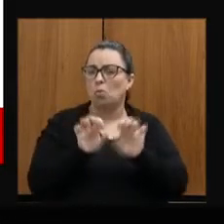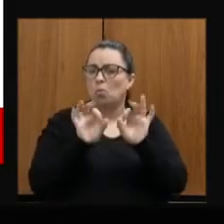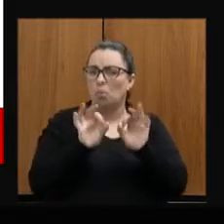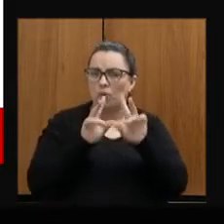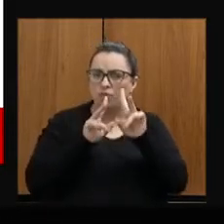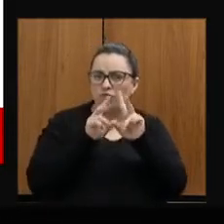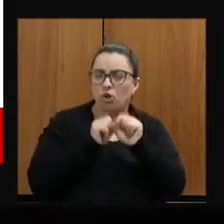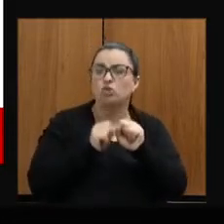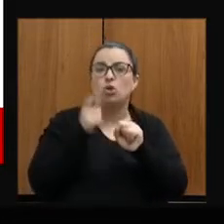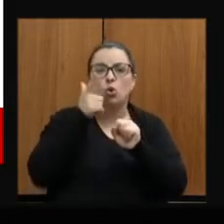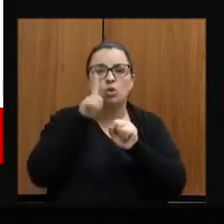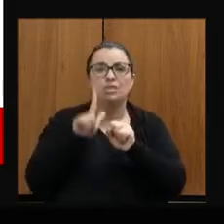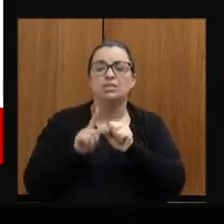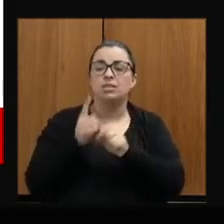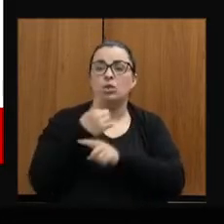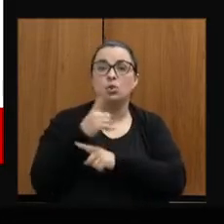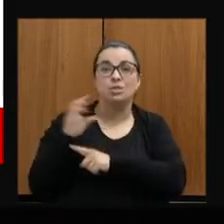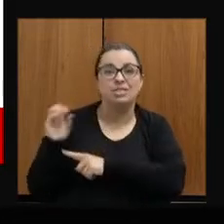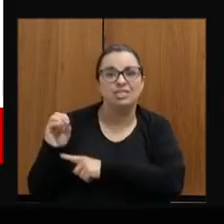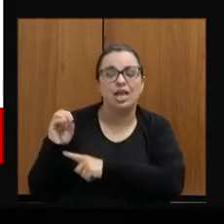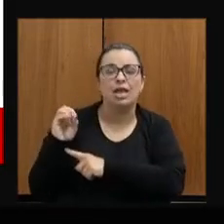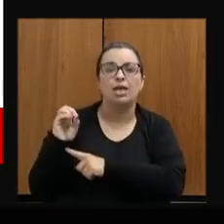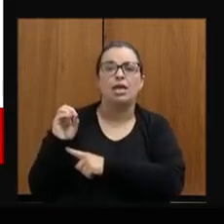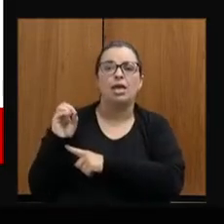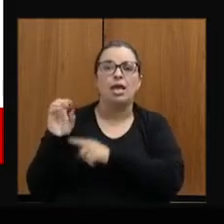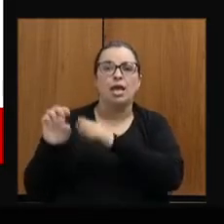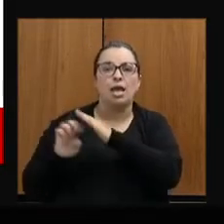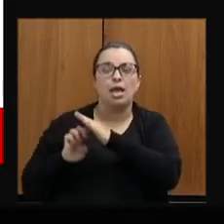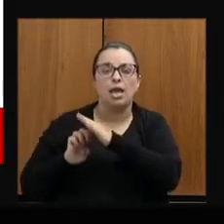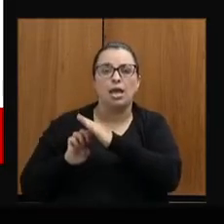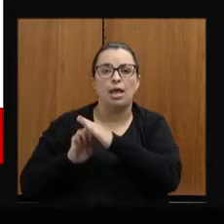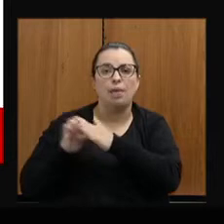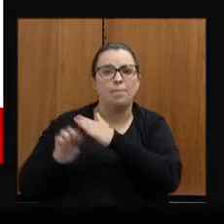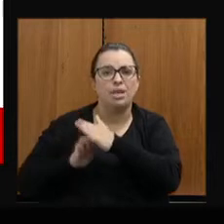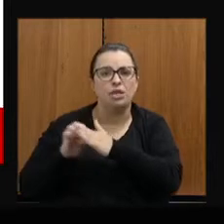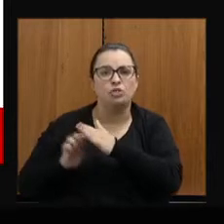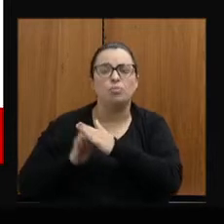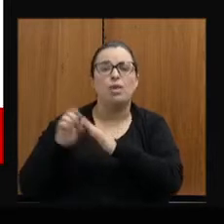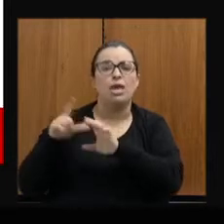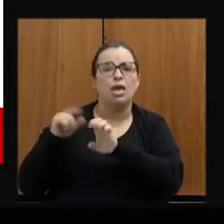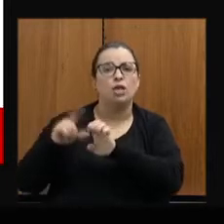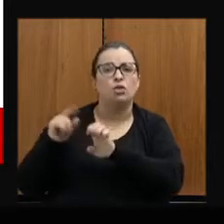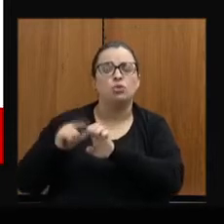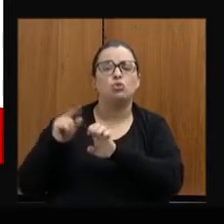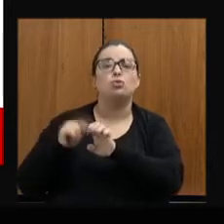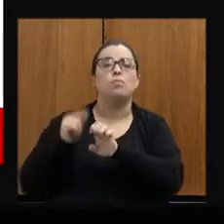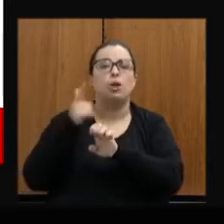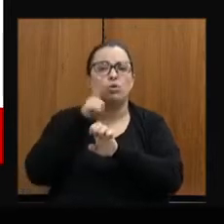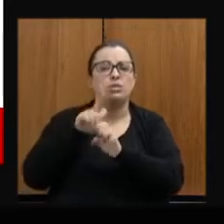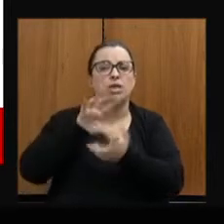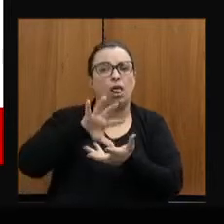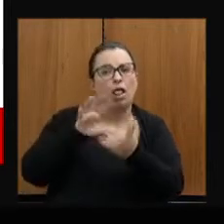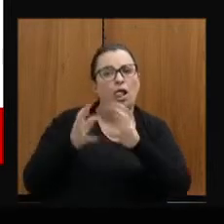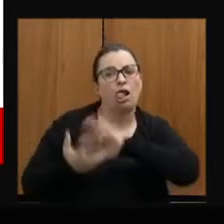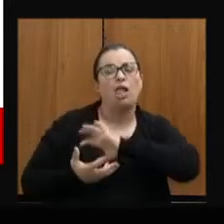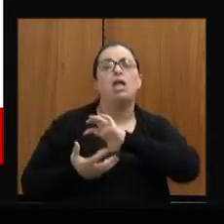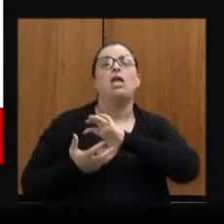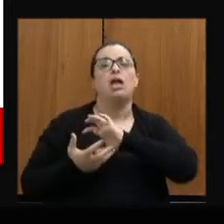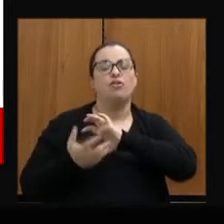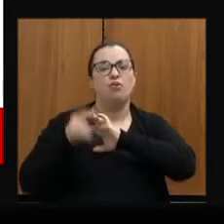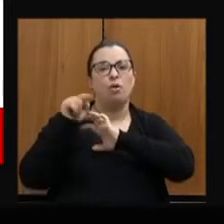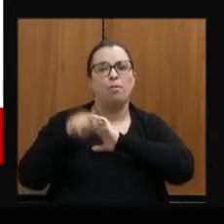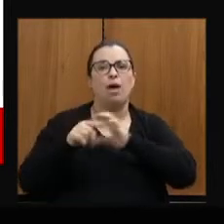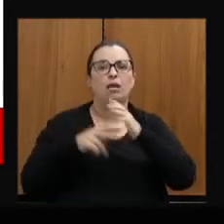100 Empreendimentos de pavimentação Pontes recuperação do pavimento totalizando 2,15